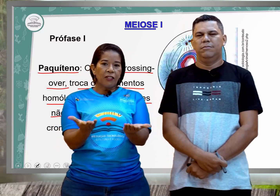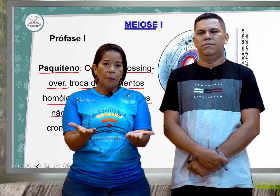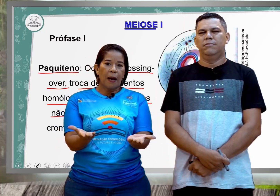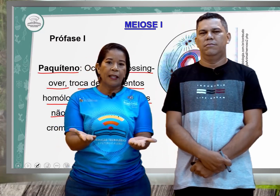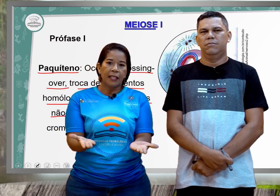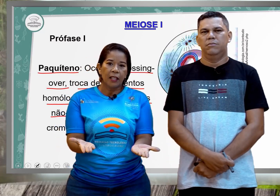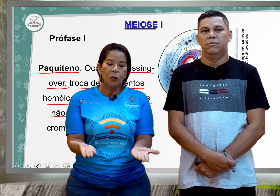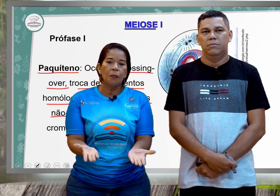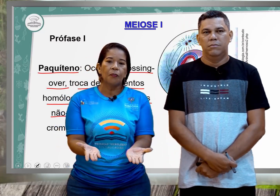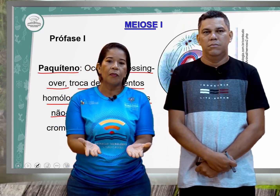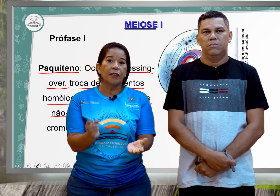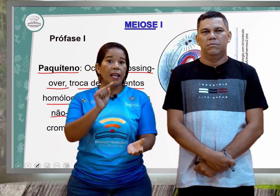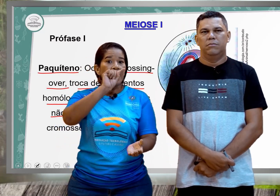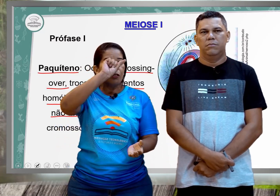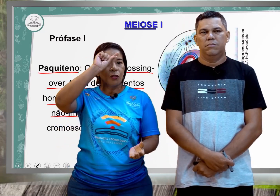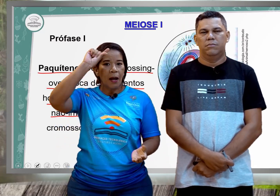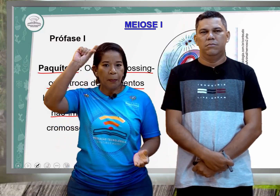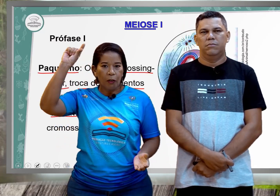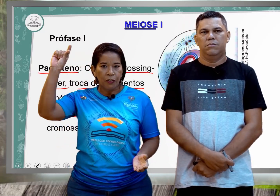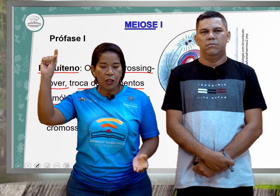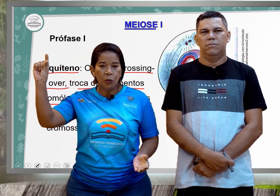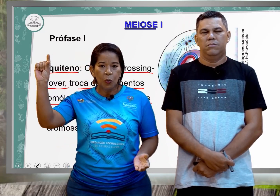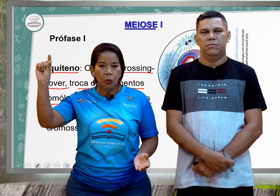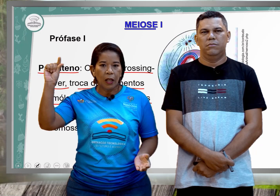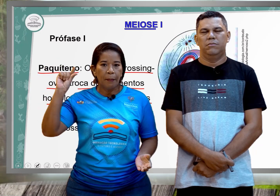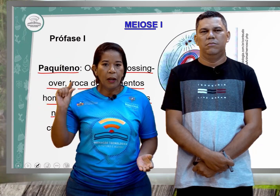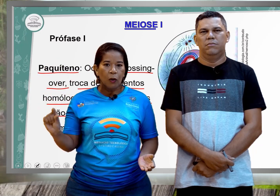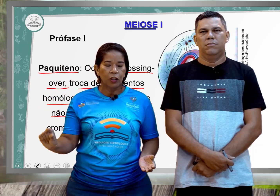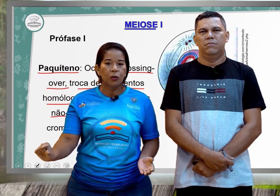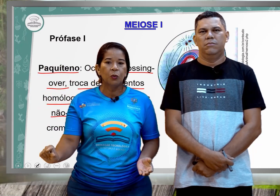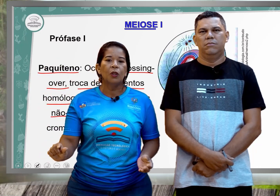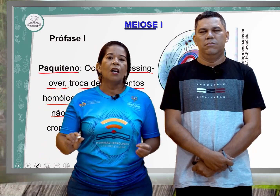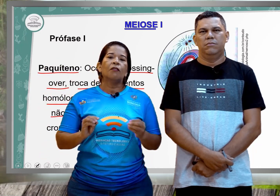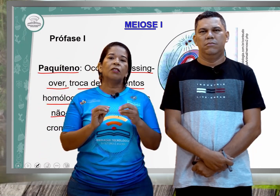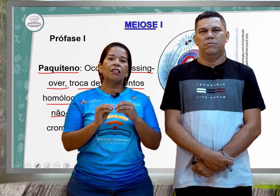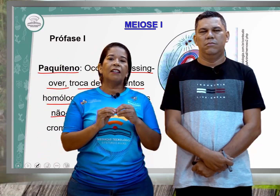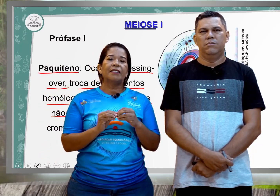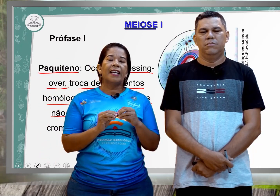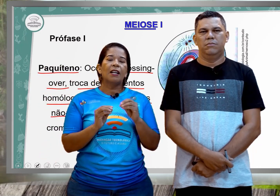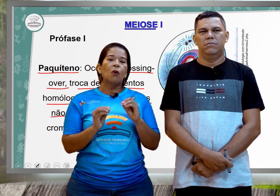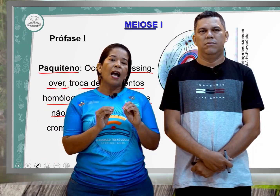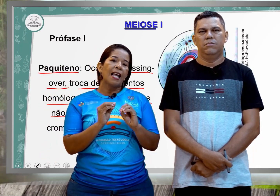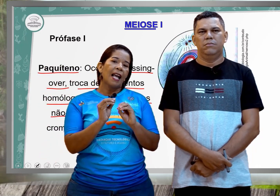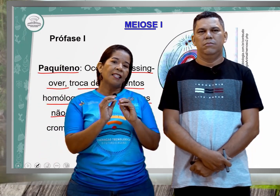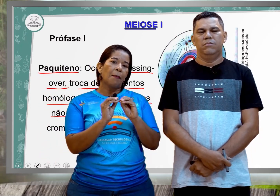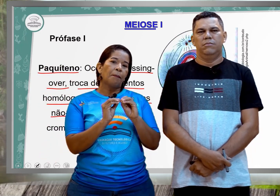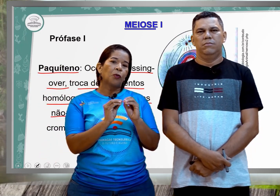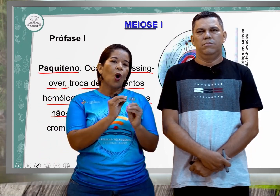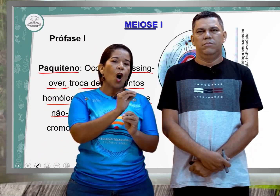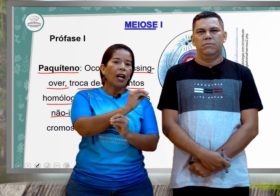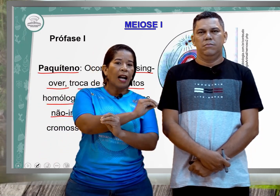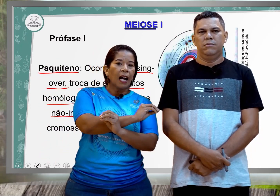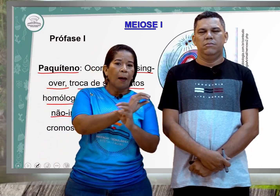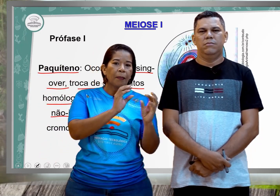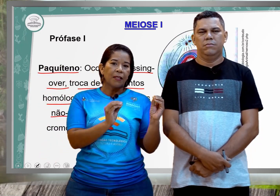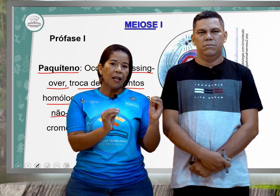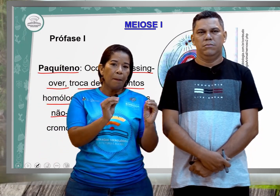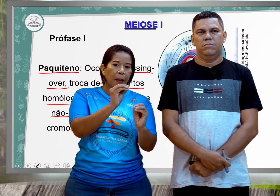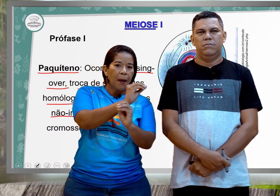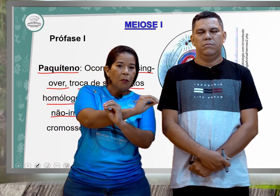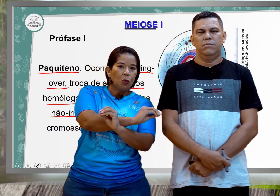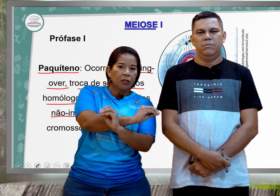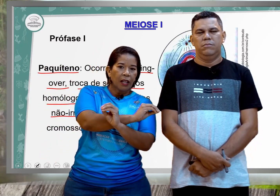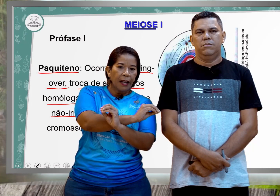nessa fase de paquítono, dentro da prófase 1, da meiose 1, você vai ter essa troca,